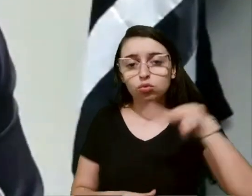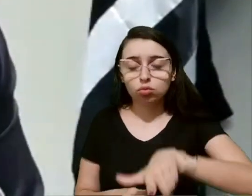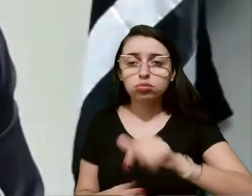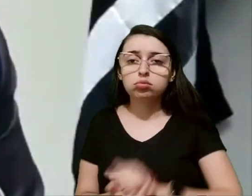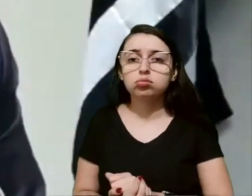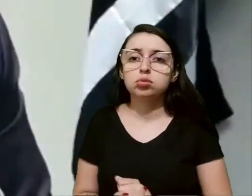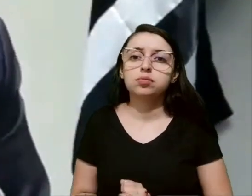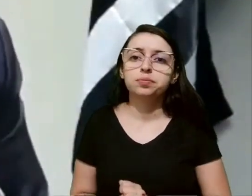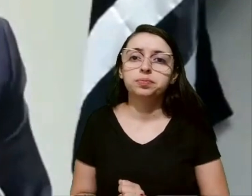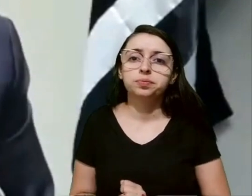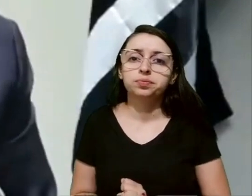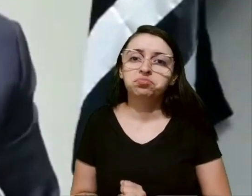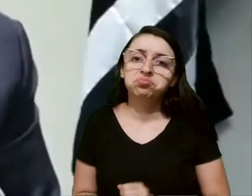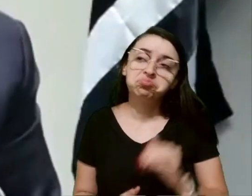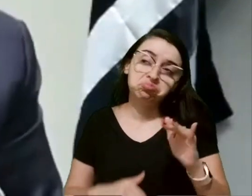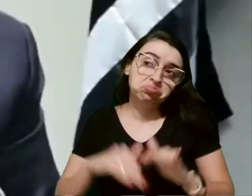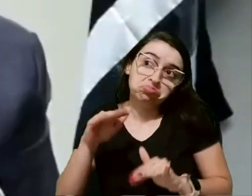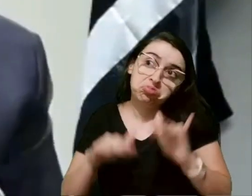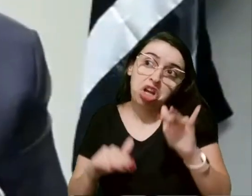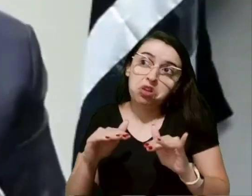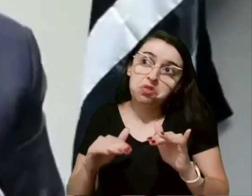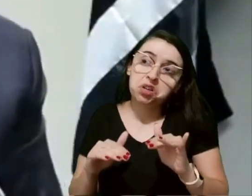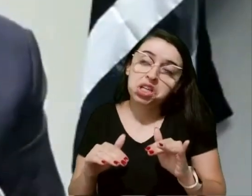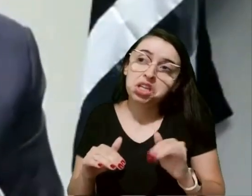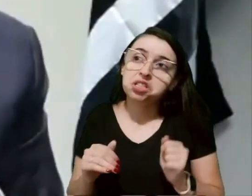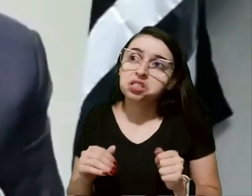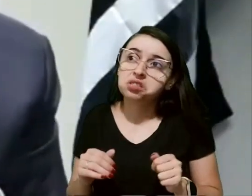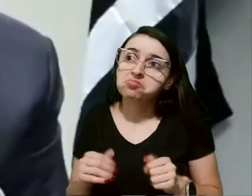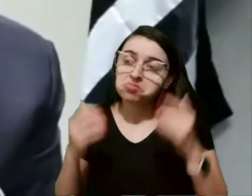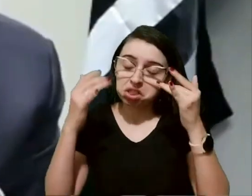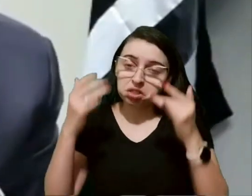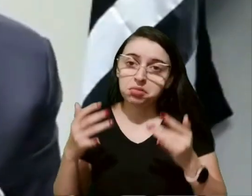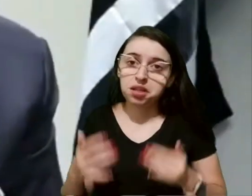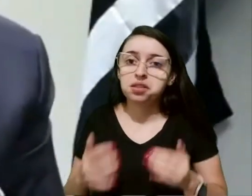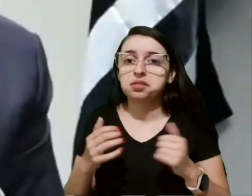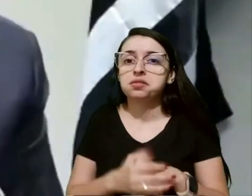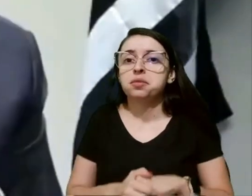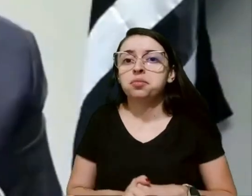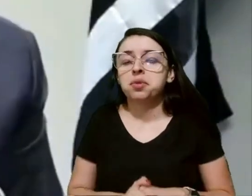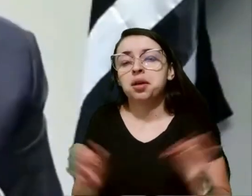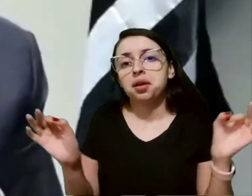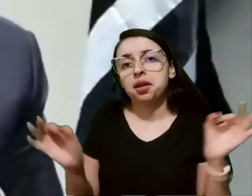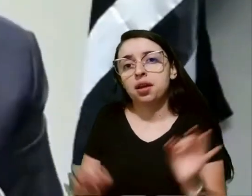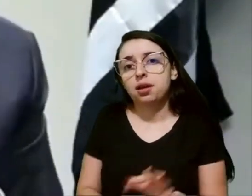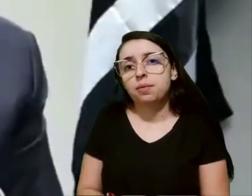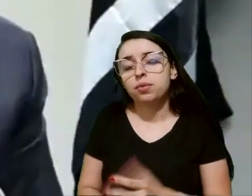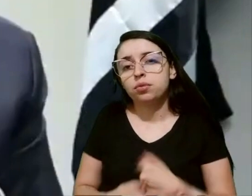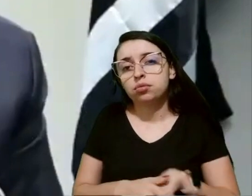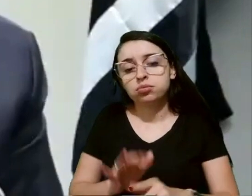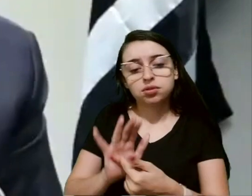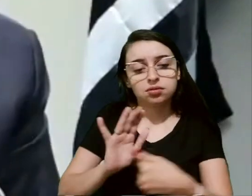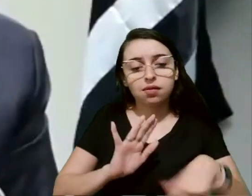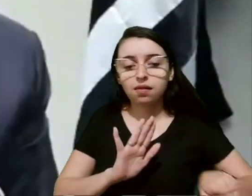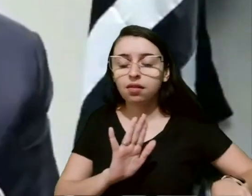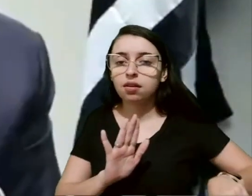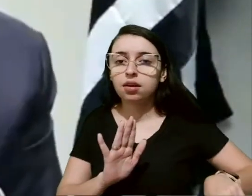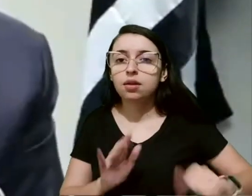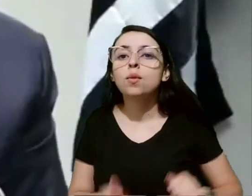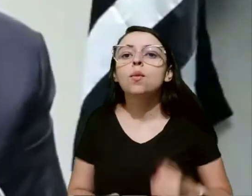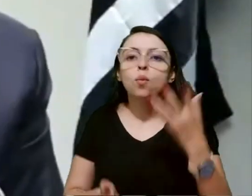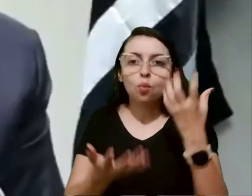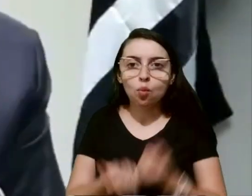essa Câmara e talvez ali nesse contexto, eh, acabou-se que saiu